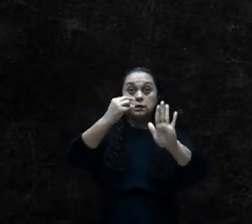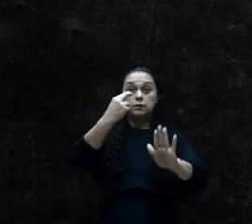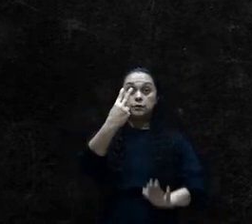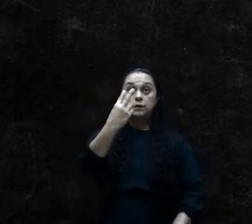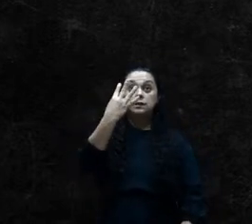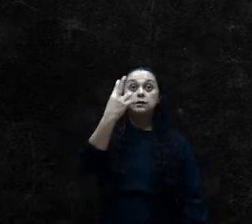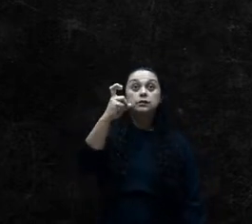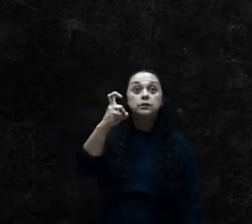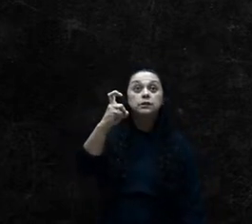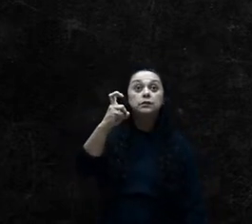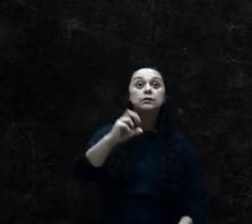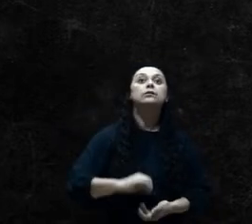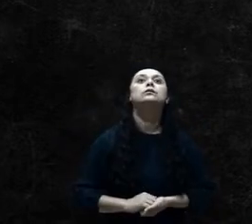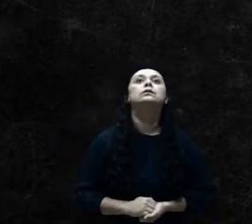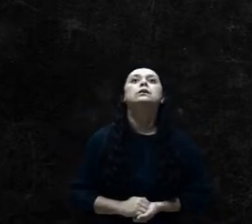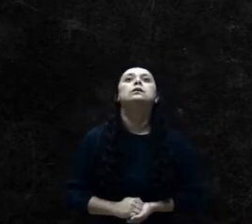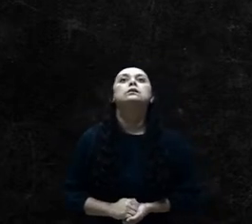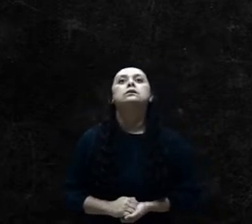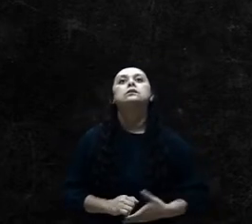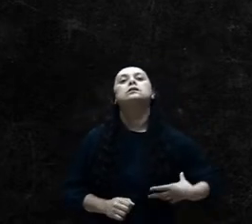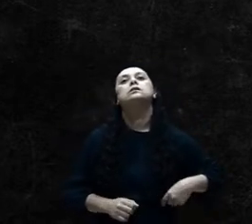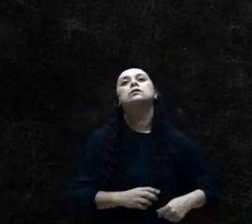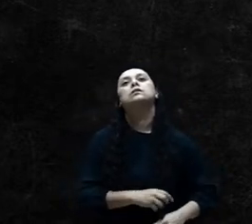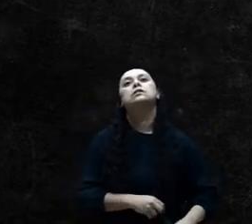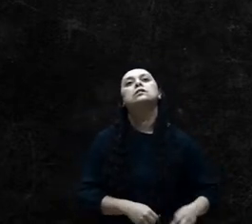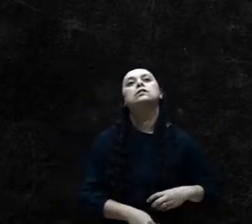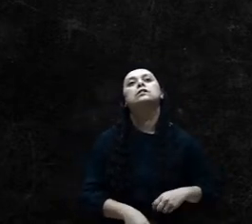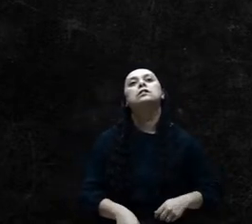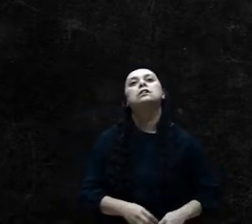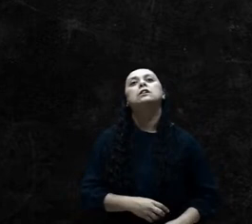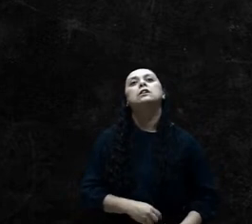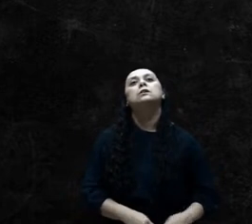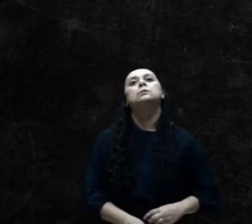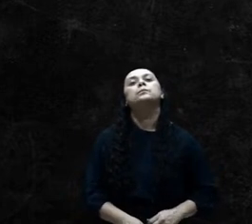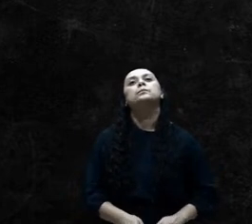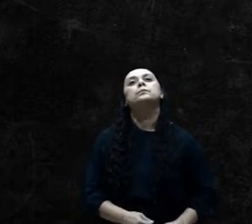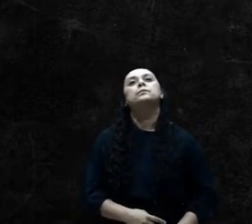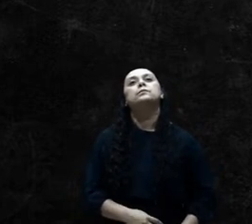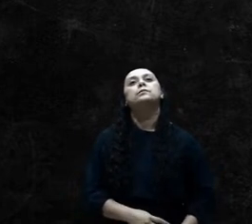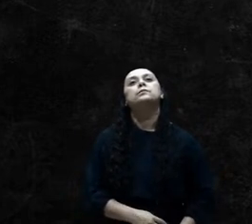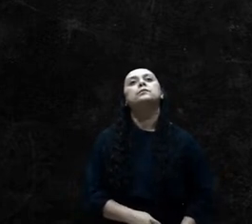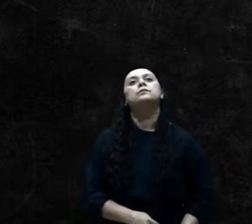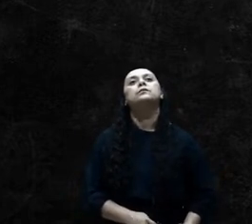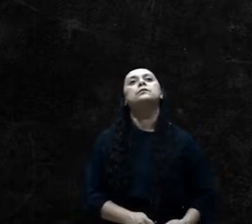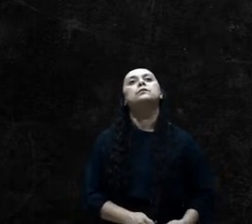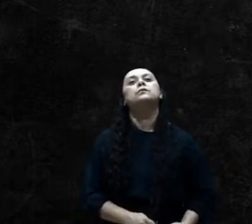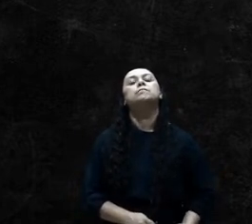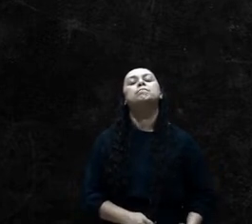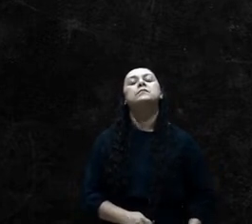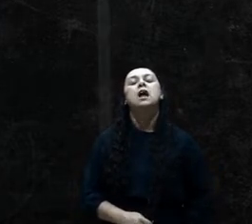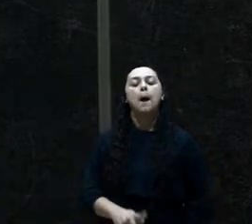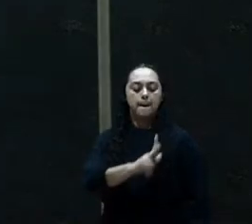esse Se for esse eu escrevi errado aqui mas o texto vai dizer o seguinte eu confio